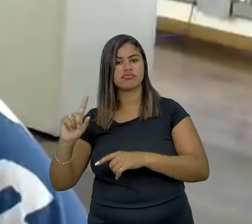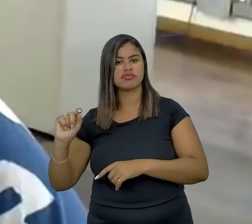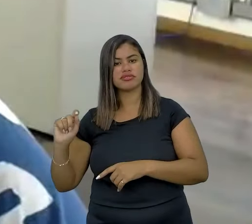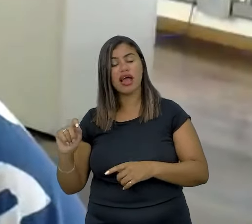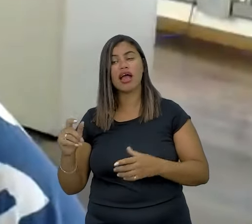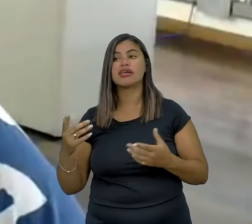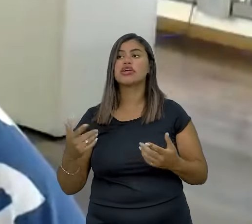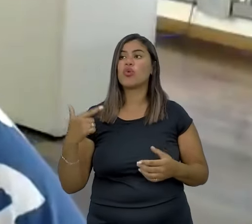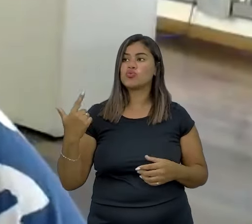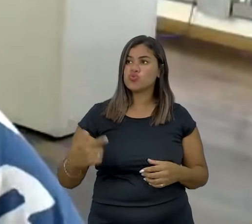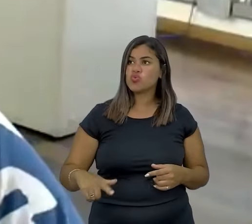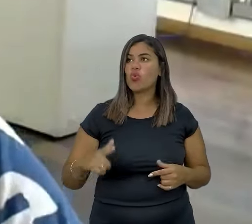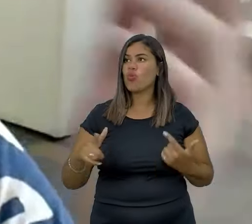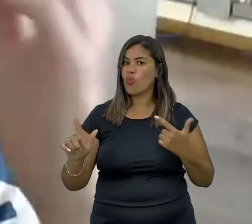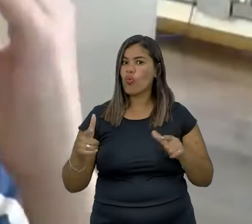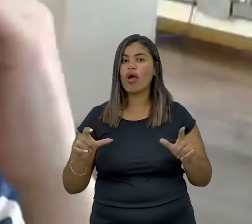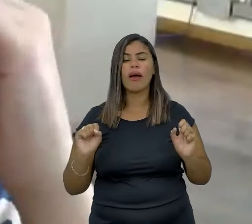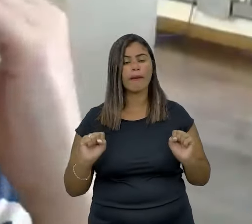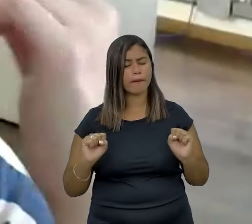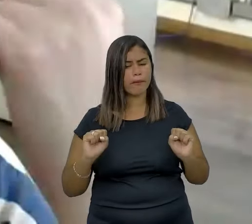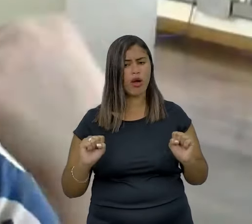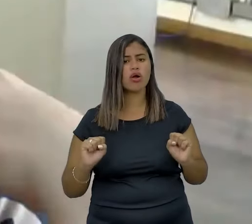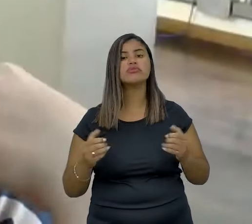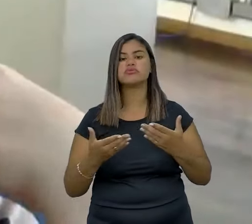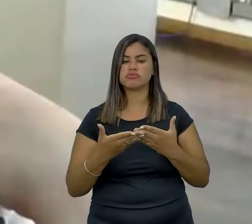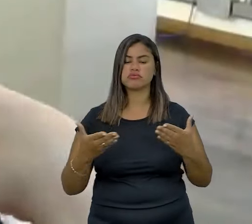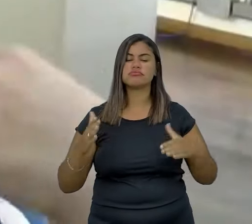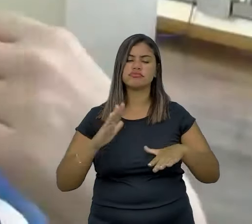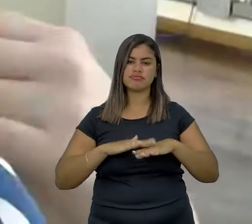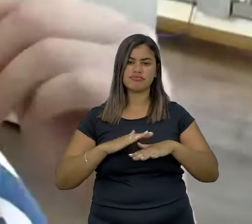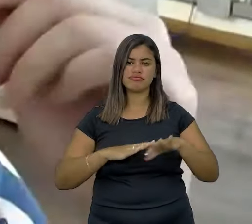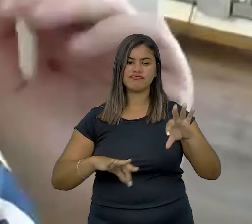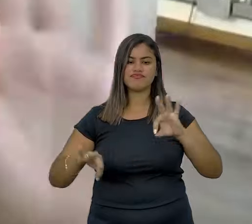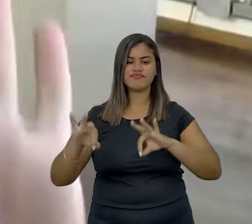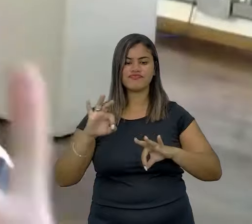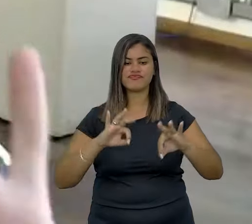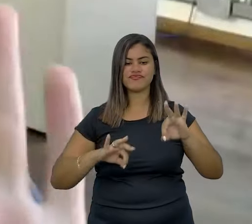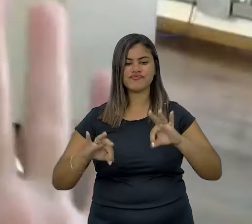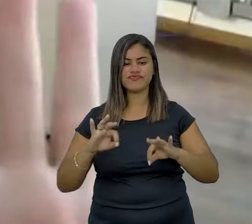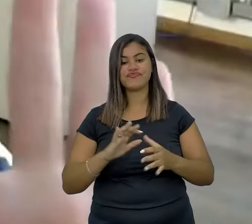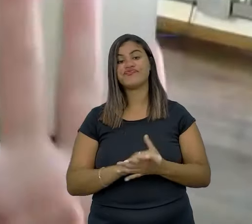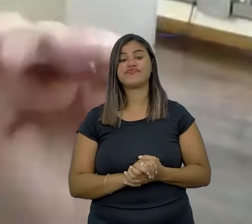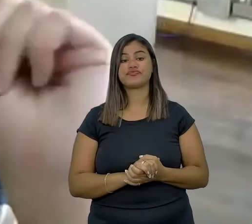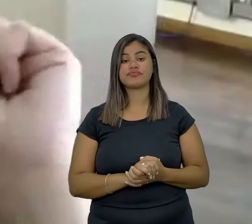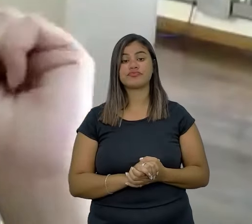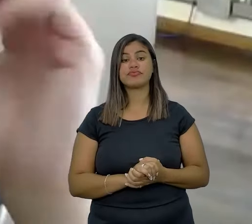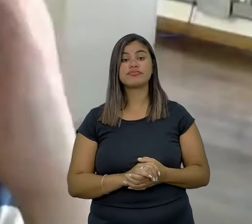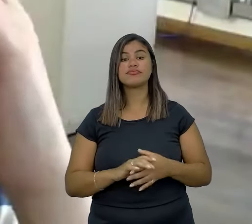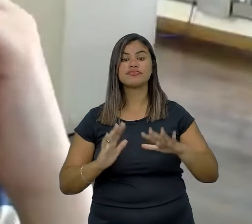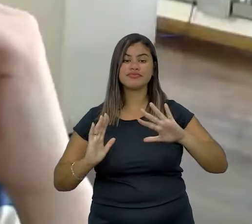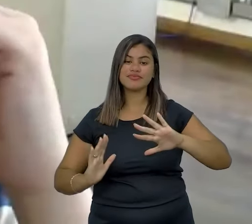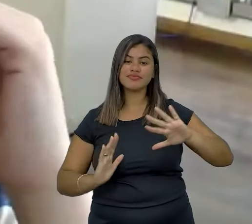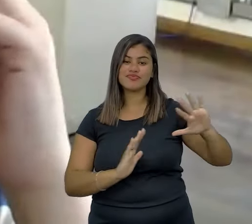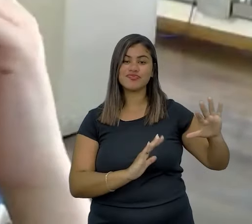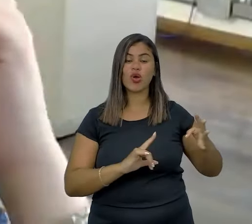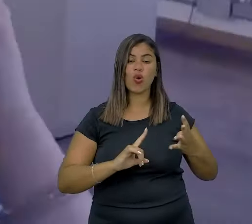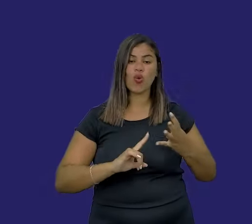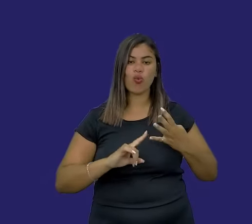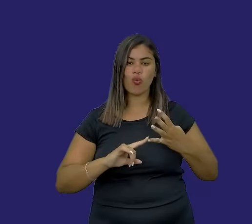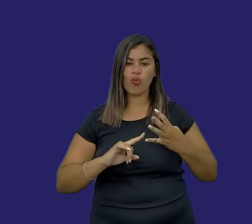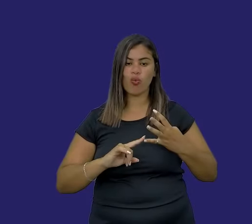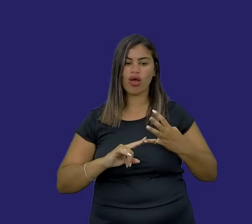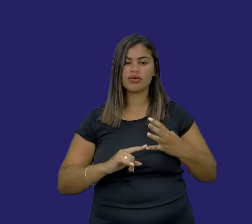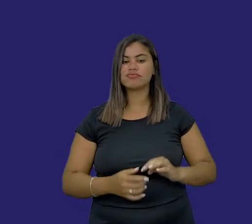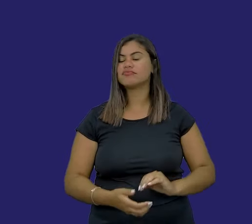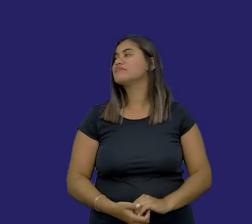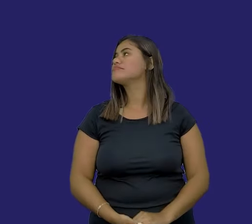outros desafios, né? Você vai fazer essa medida. Bom, agora a gente vai para o quarto momento da nossa